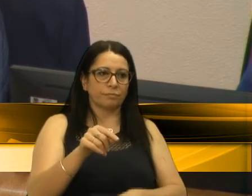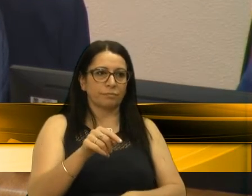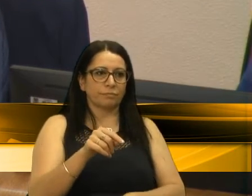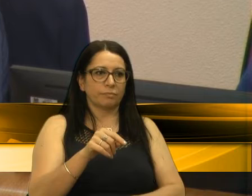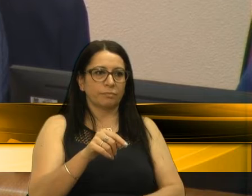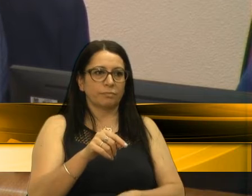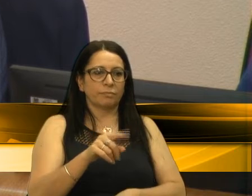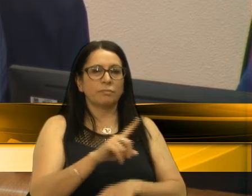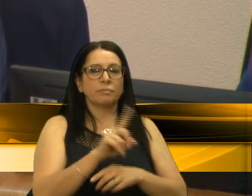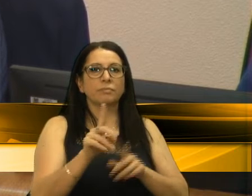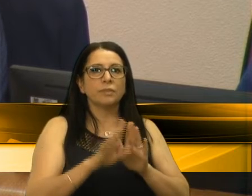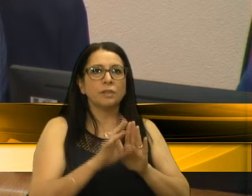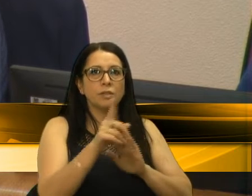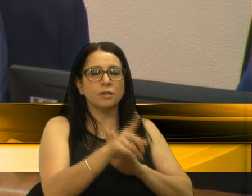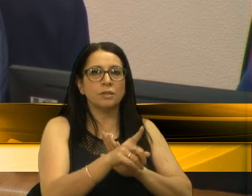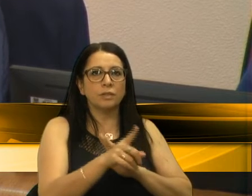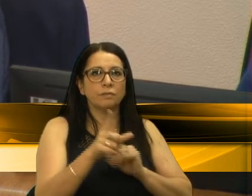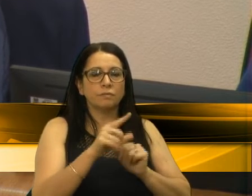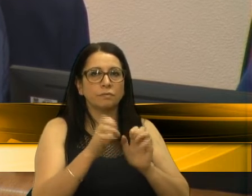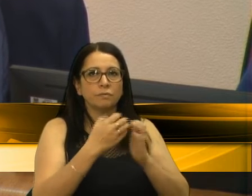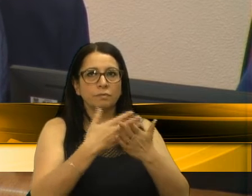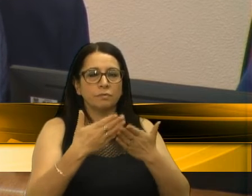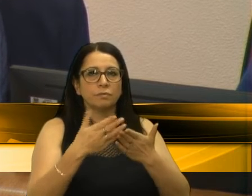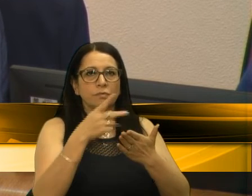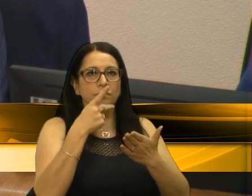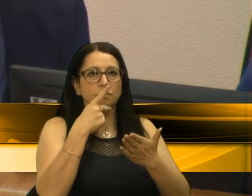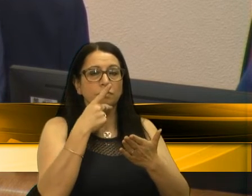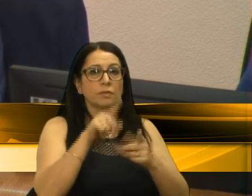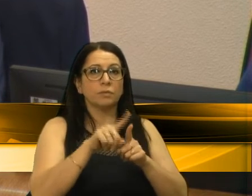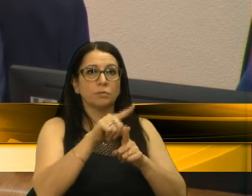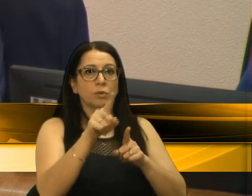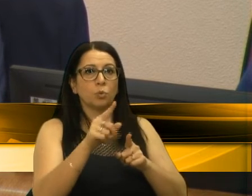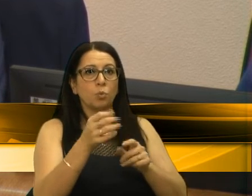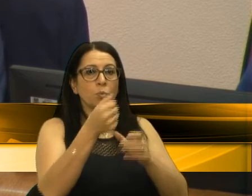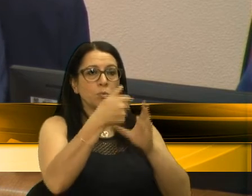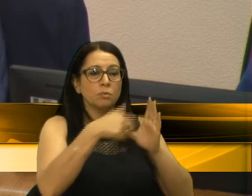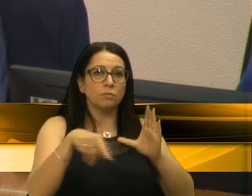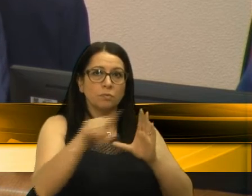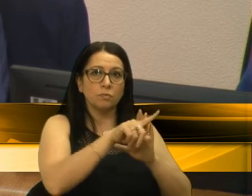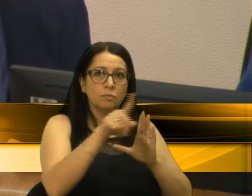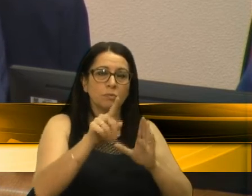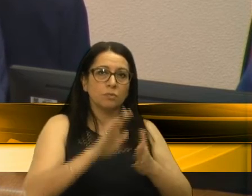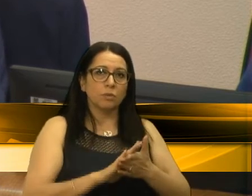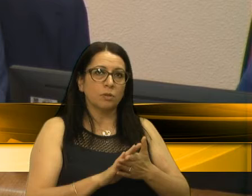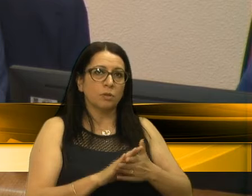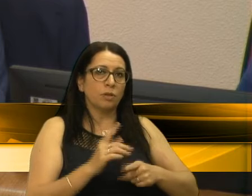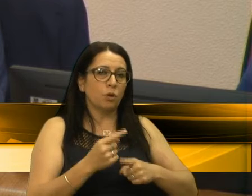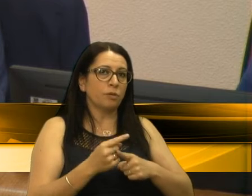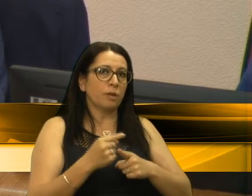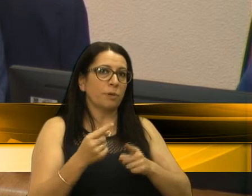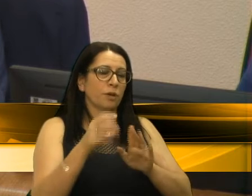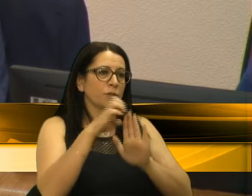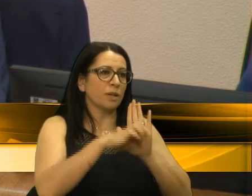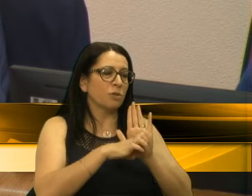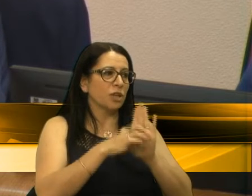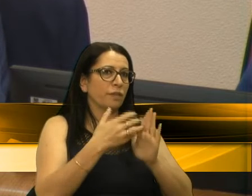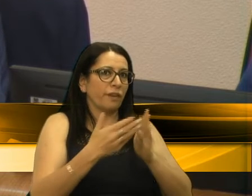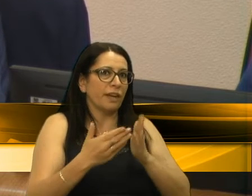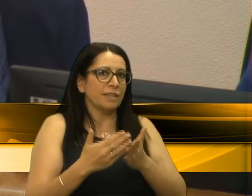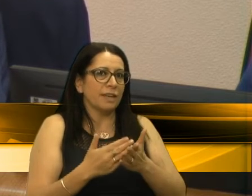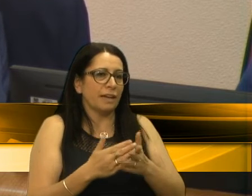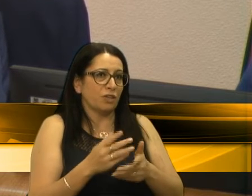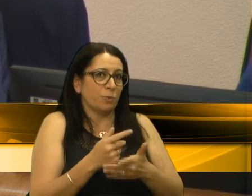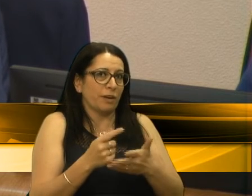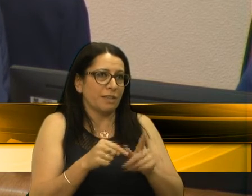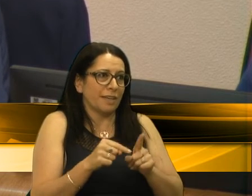da data, para a concessão do evento, para, enfim, o deferimento daquele pedido? Qual é esse procedimento, como é esse fluxo, até que se